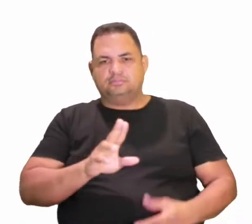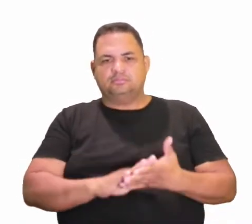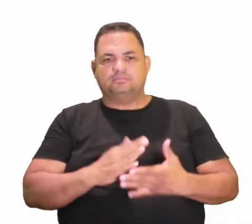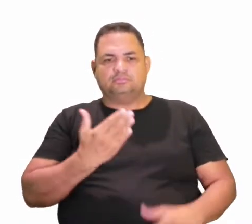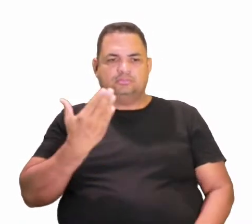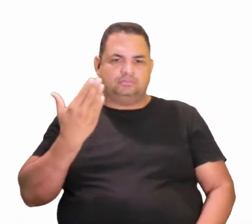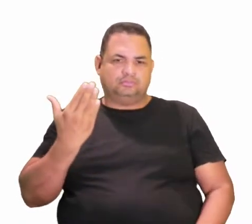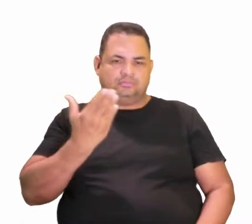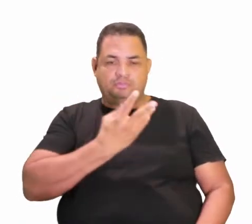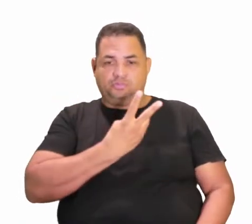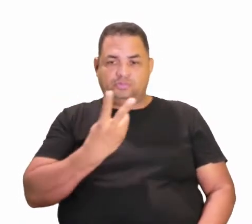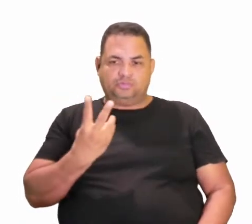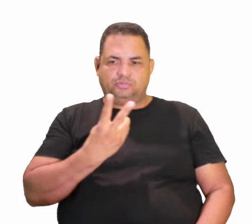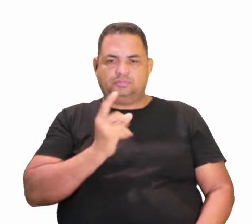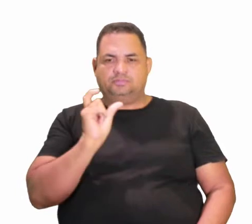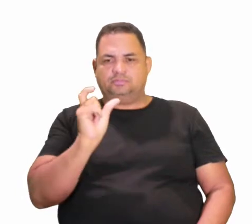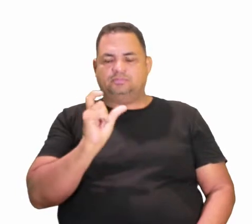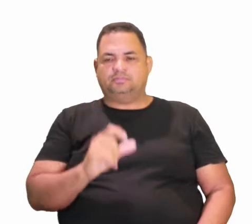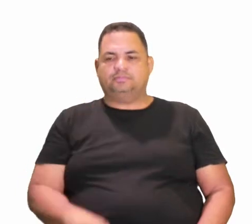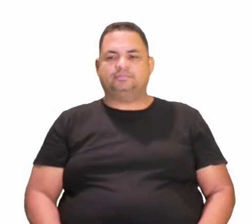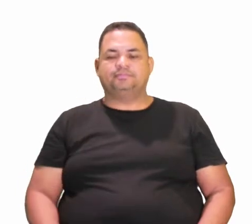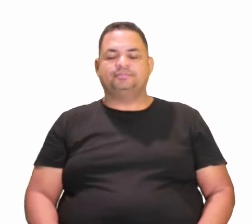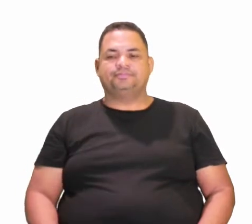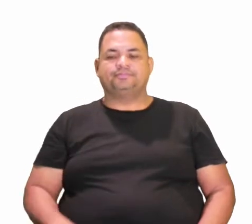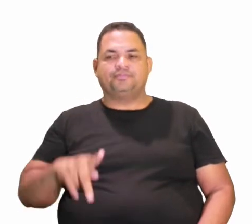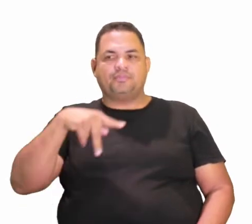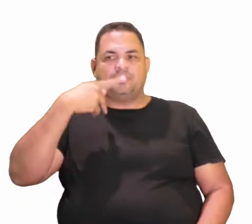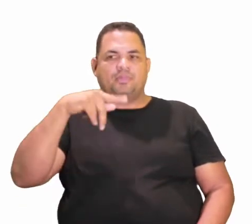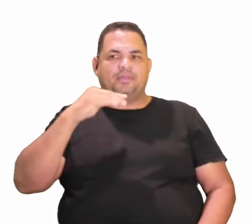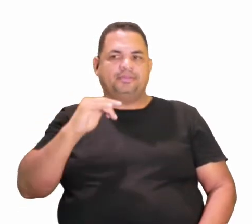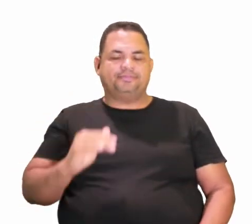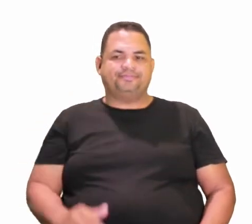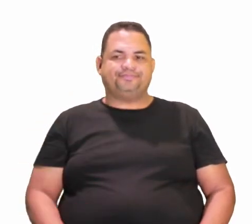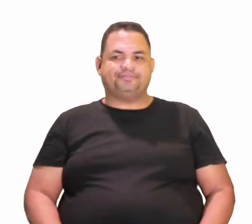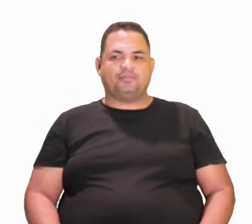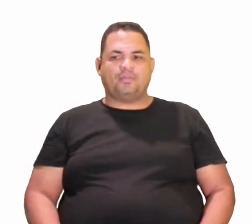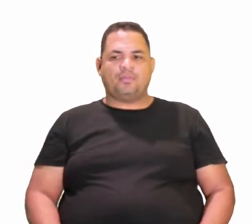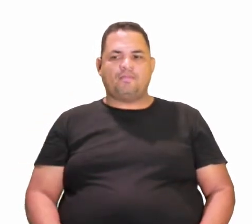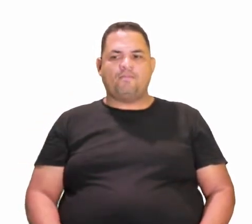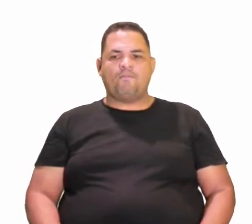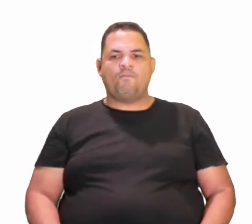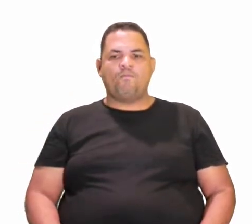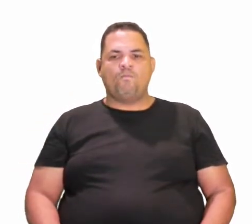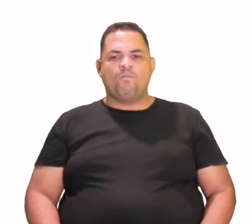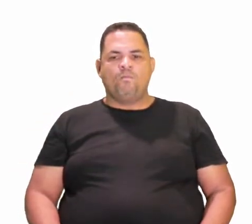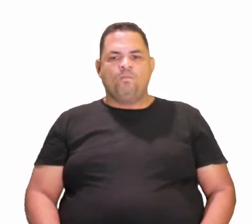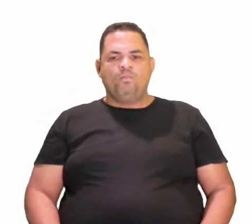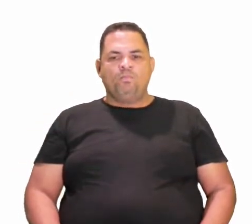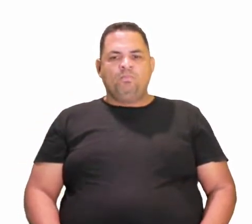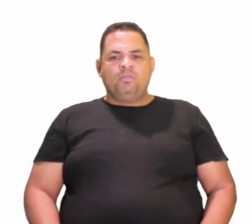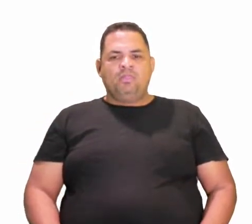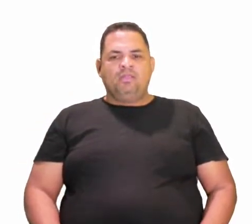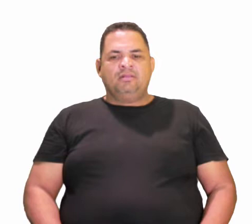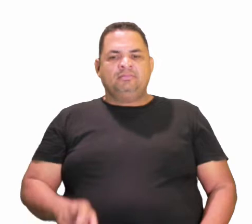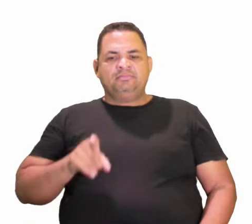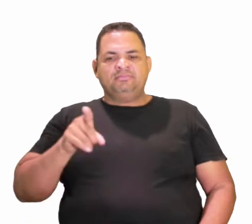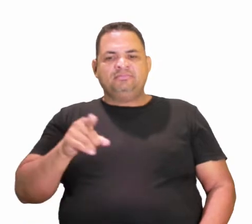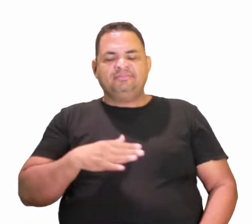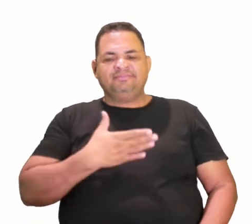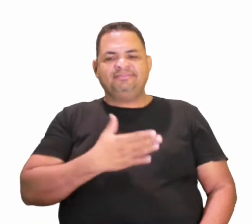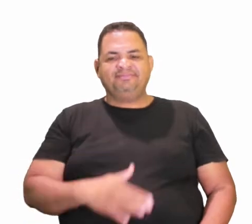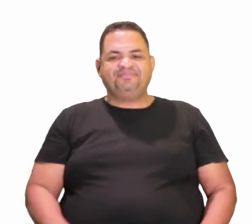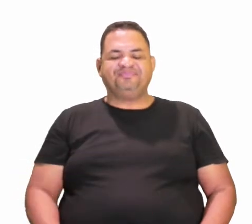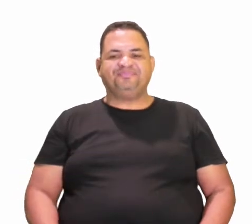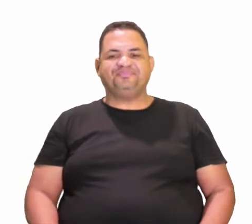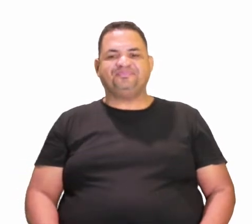this e o that, que a gente já vai comentar mais lá na frente da aula. That is my aunt. Aquela é minha tia. Até a